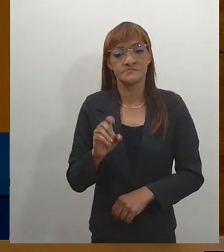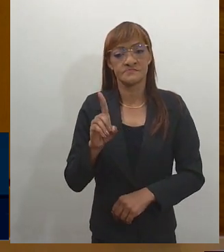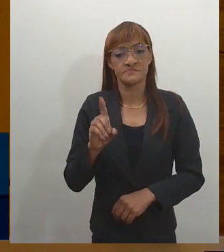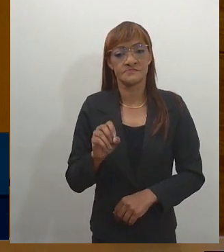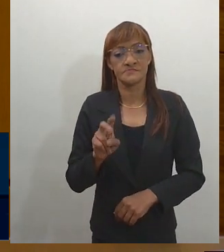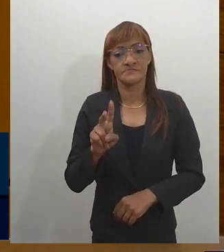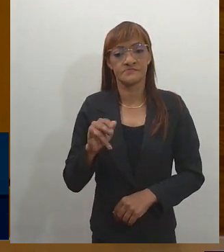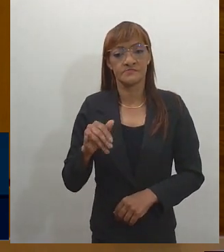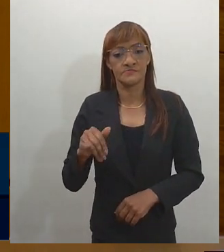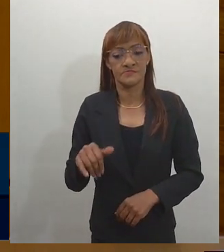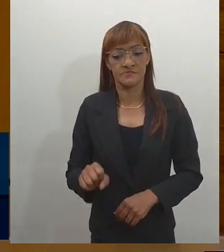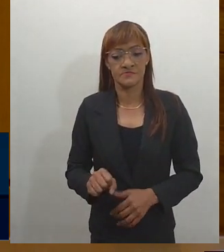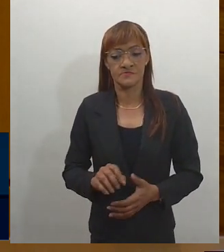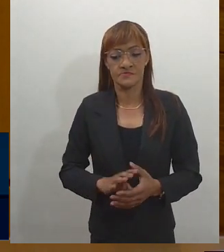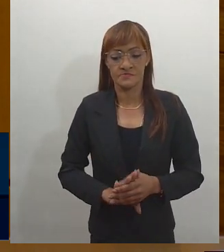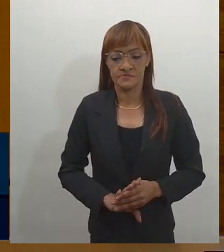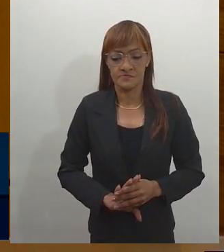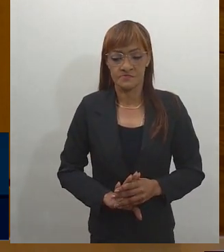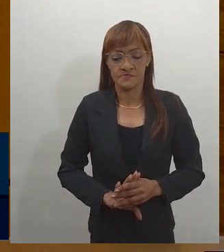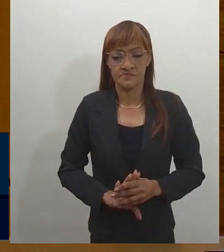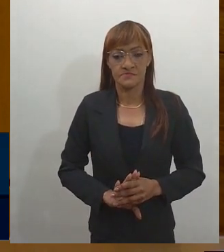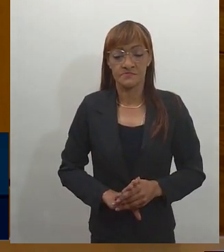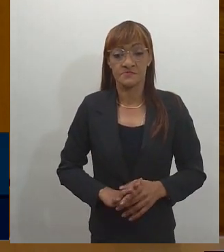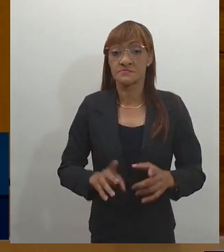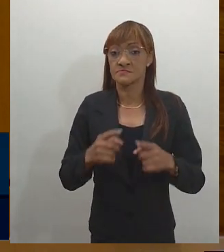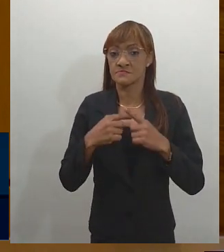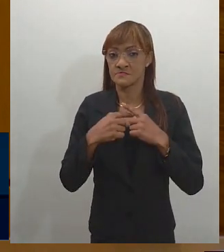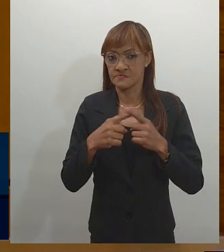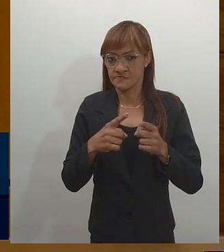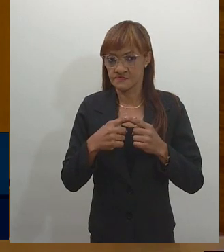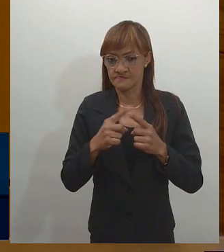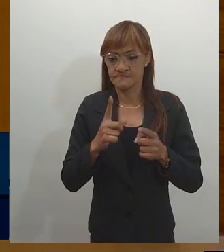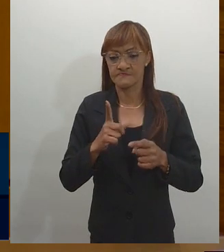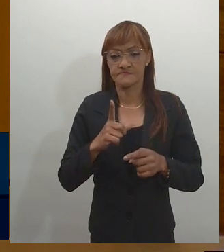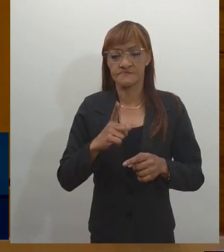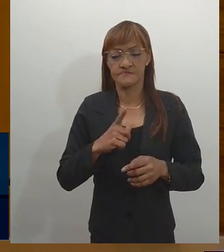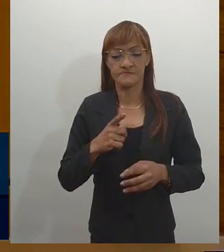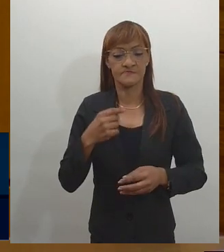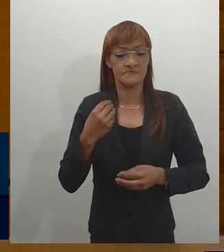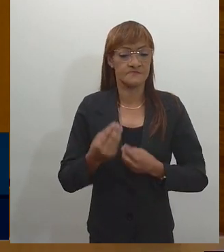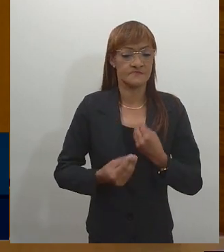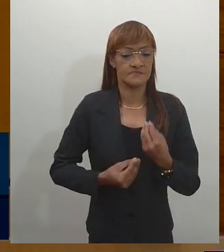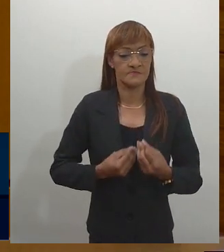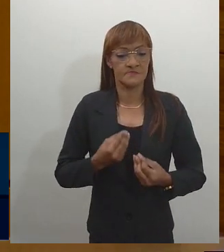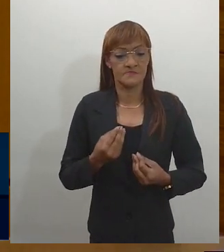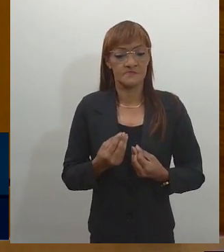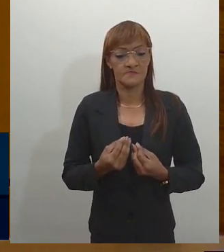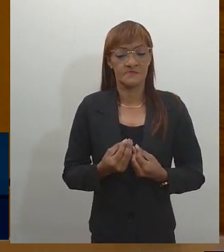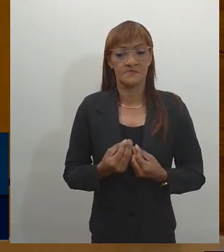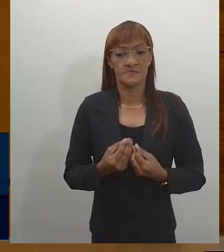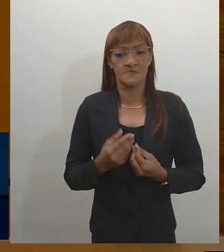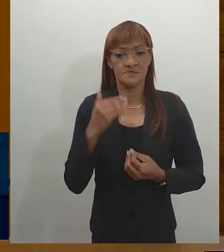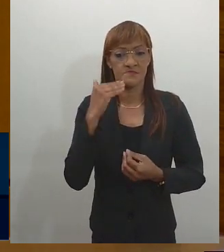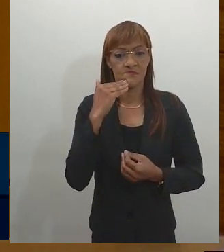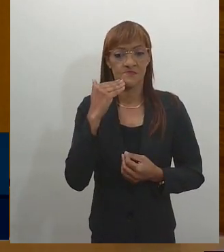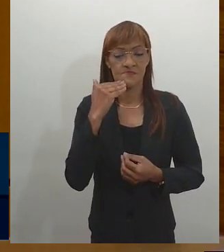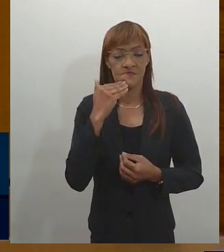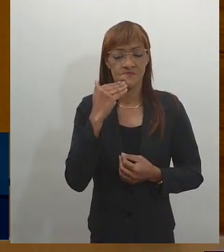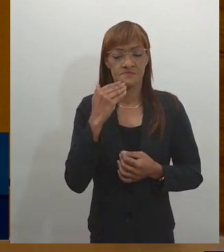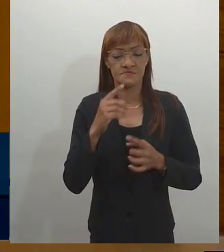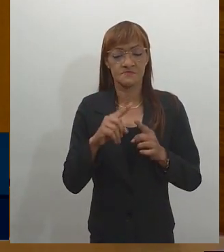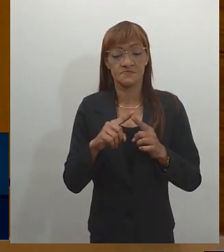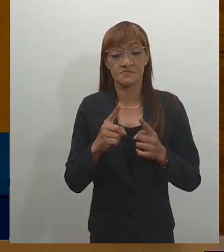reclamações. Reclamações das condições dessas estradas. E infelizmente, o que nós